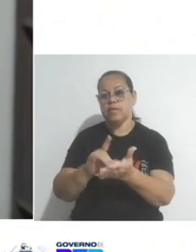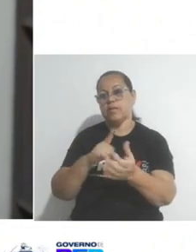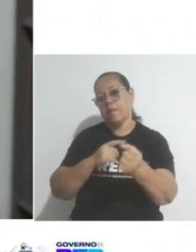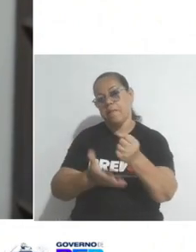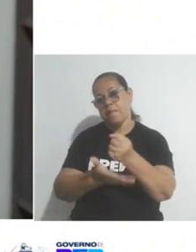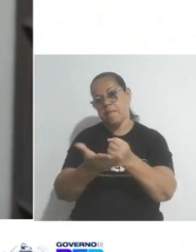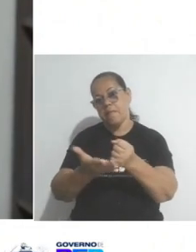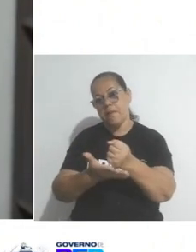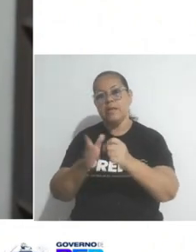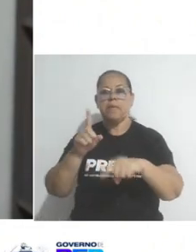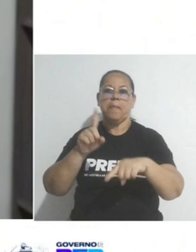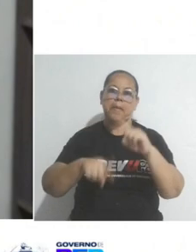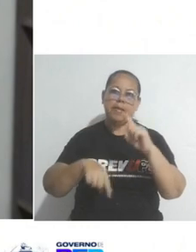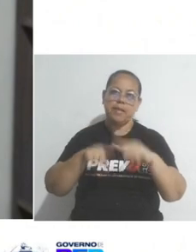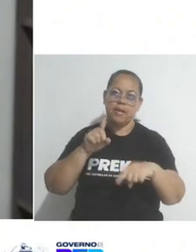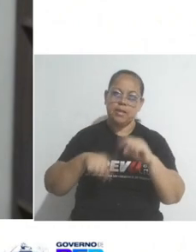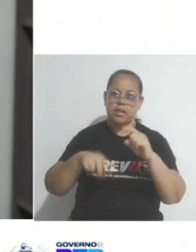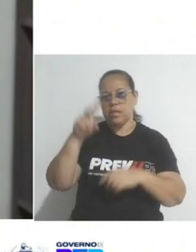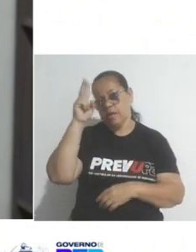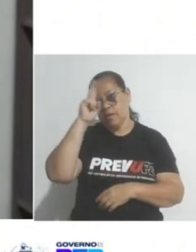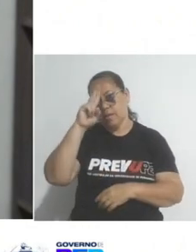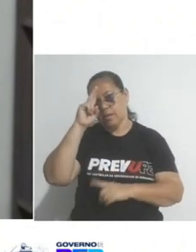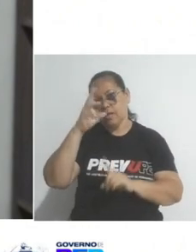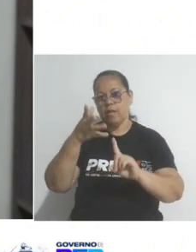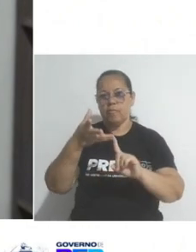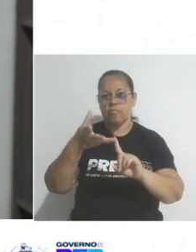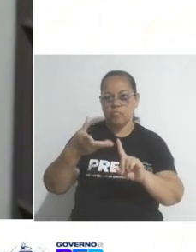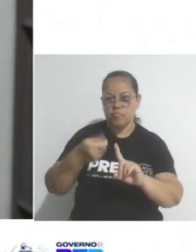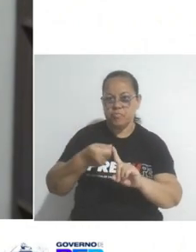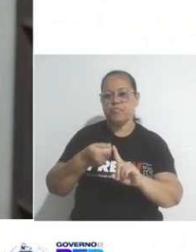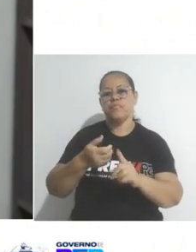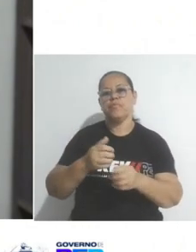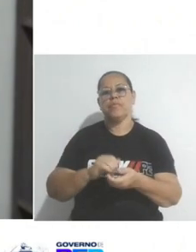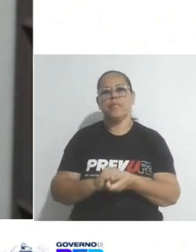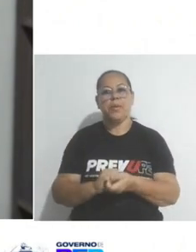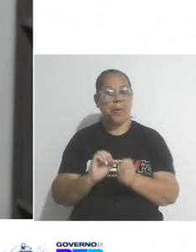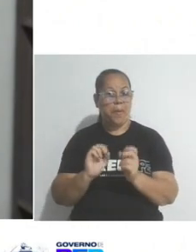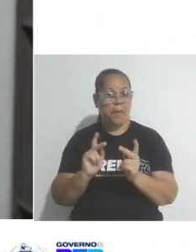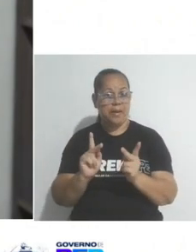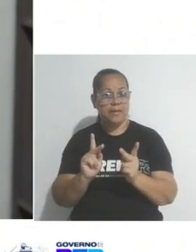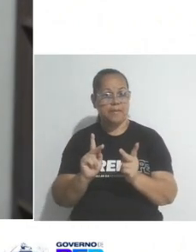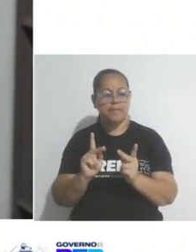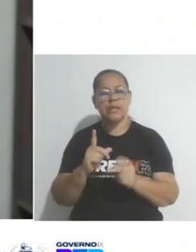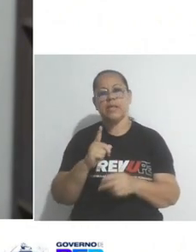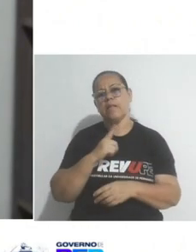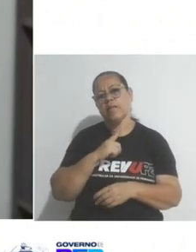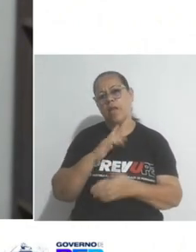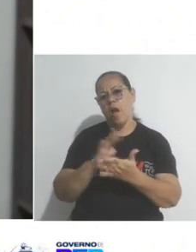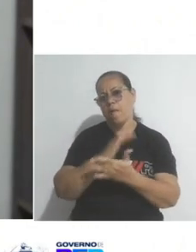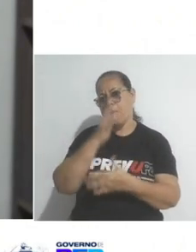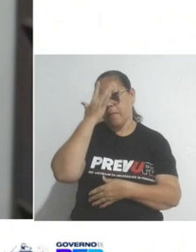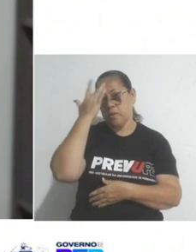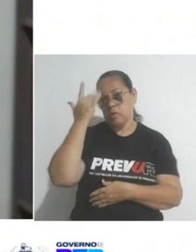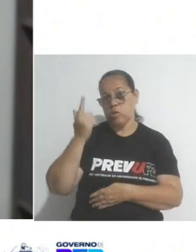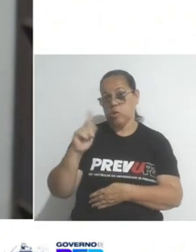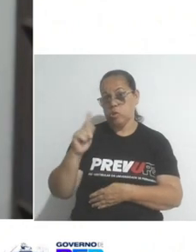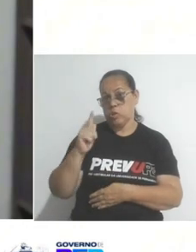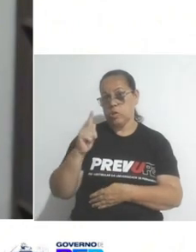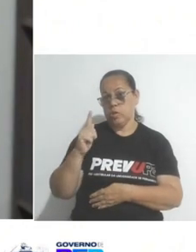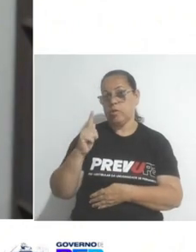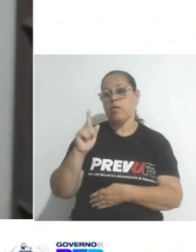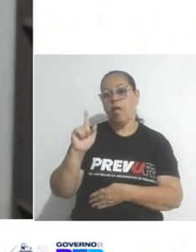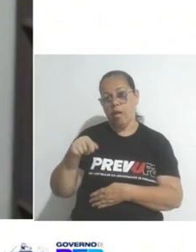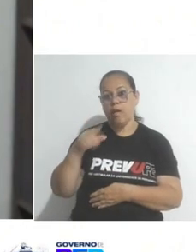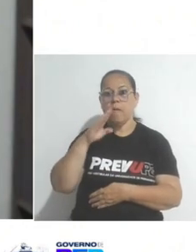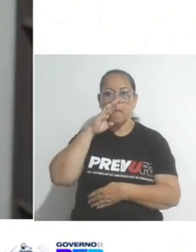materialista histórica dialéctica Ok? Existem geógrafos marxistas